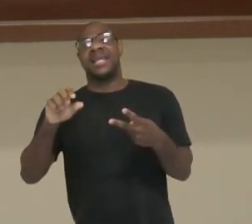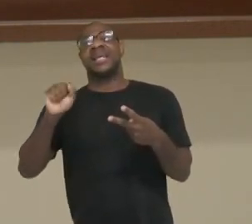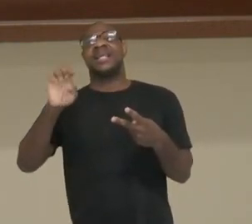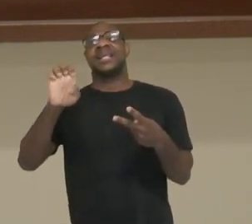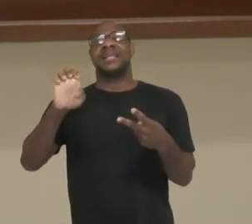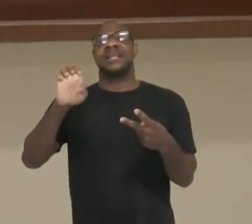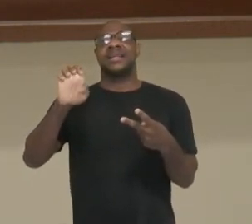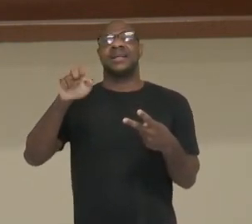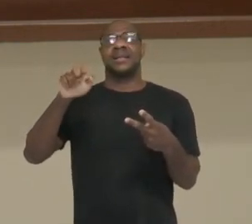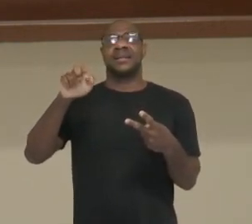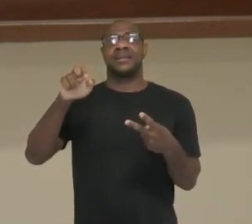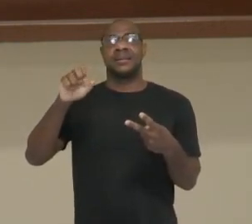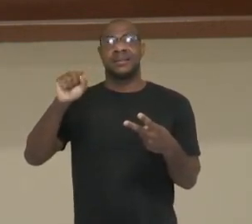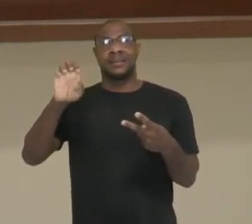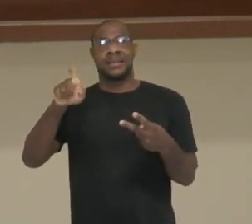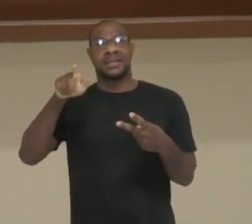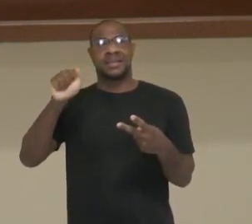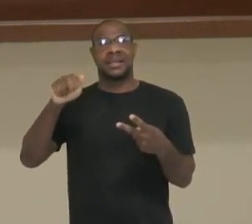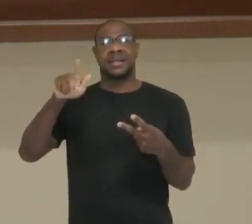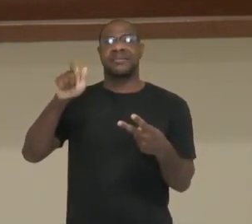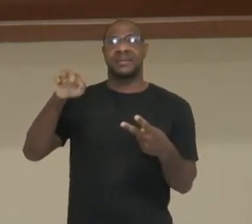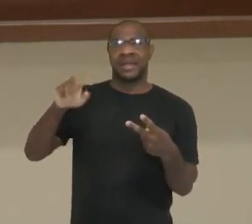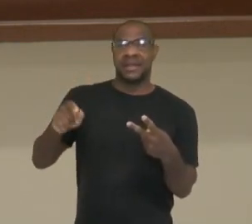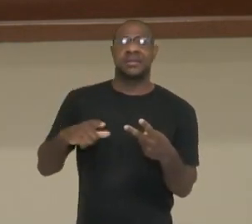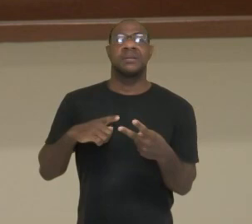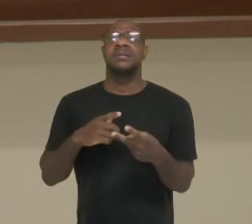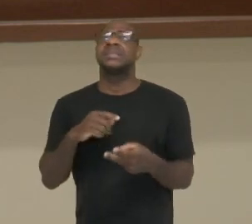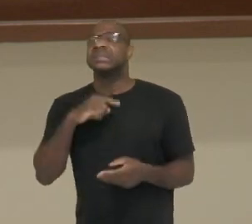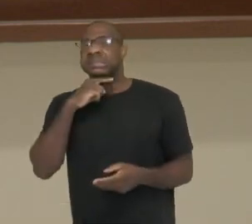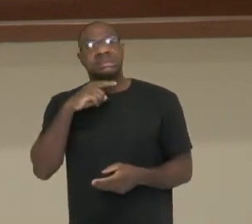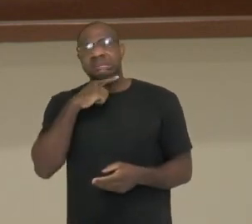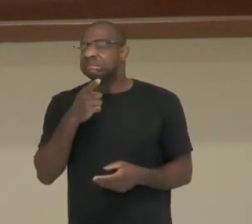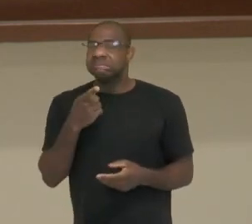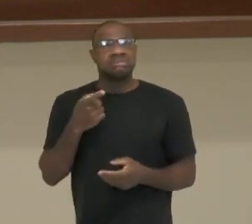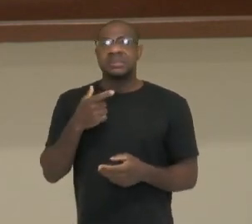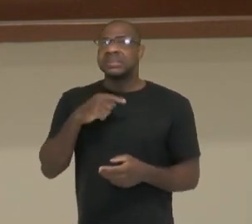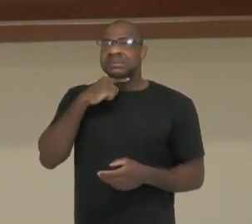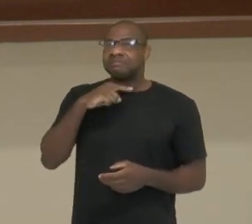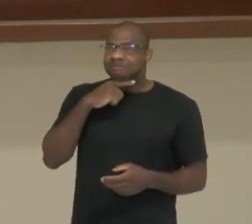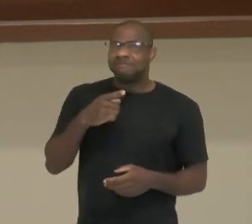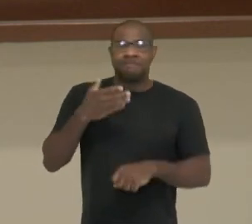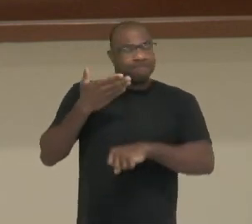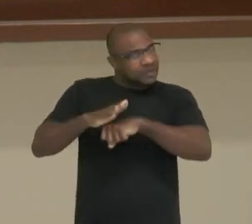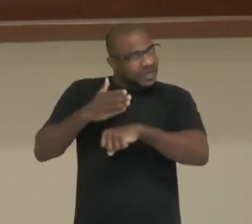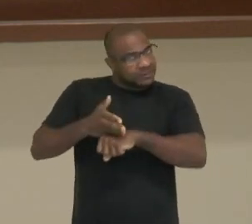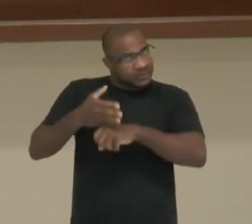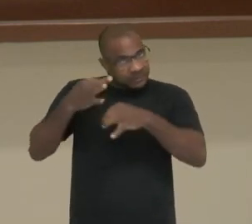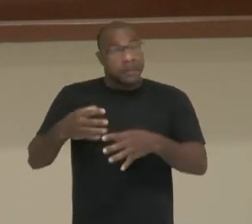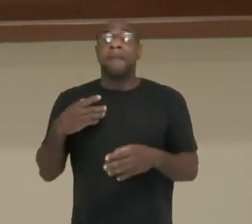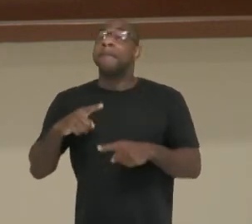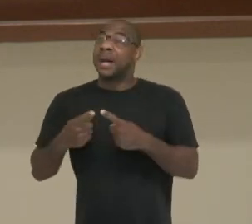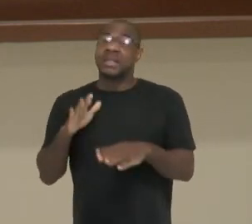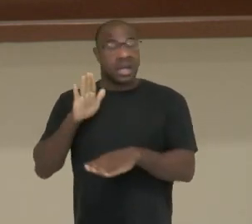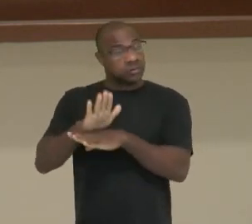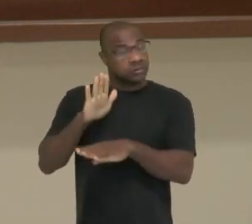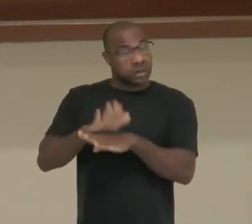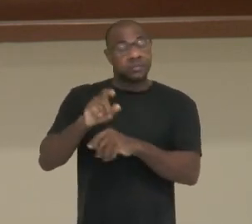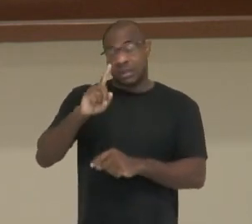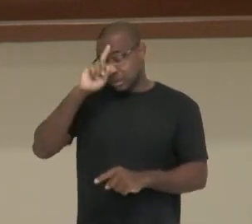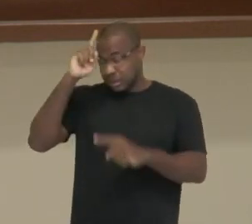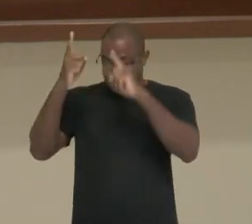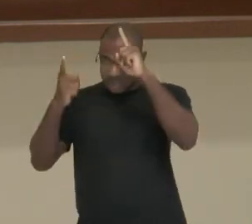1885 não tiveram o efeito prático desejado, mas ajudaram a propagação das